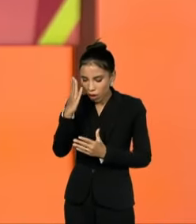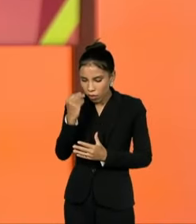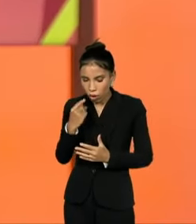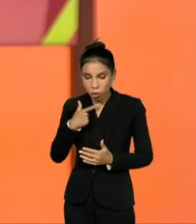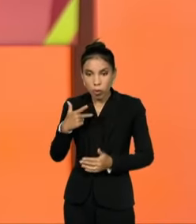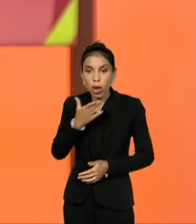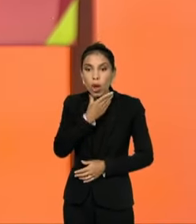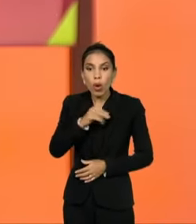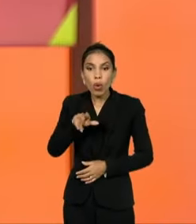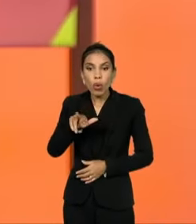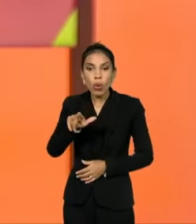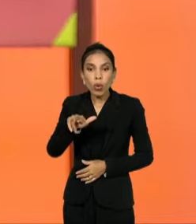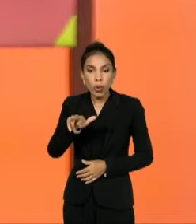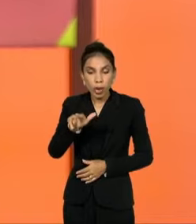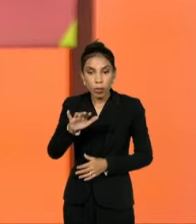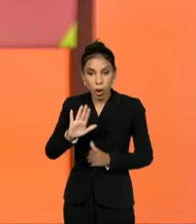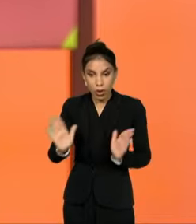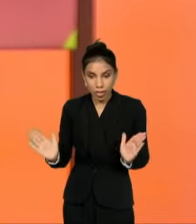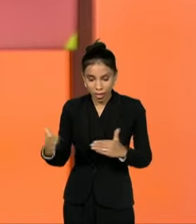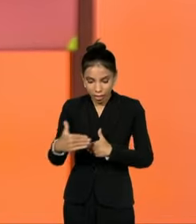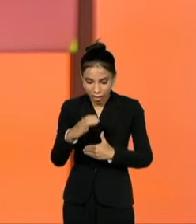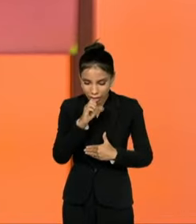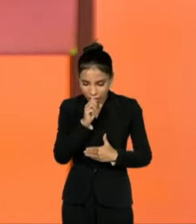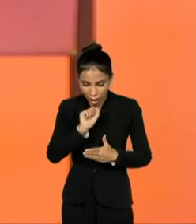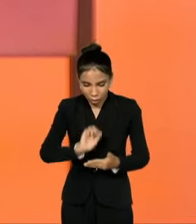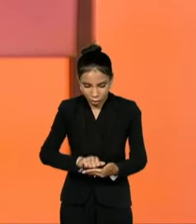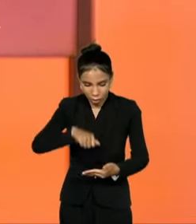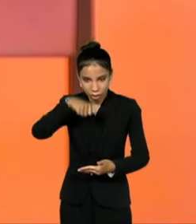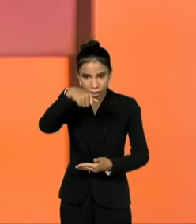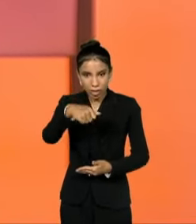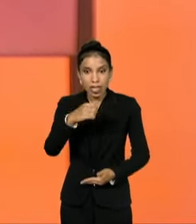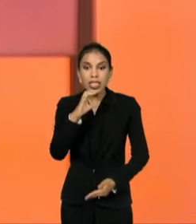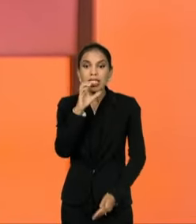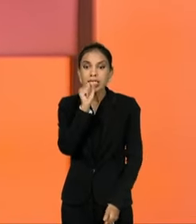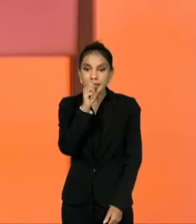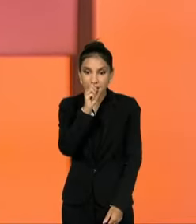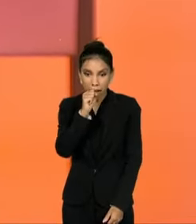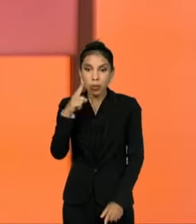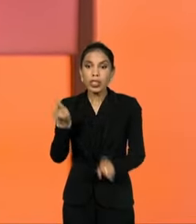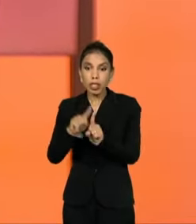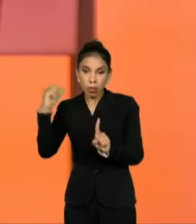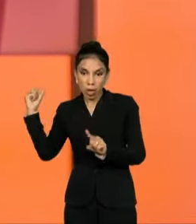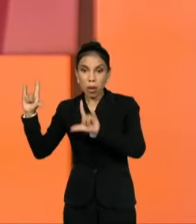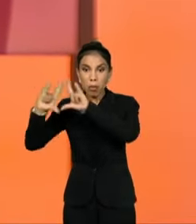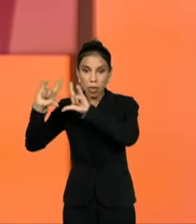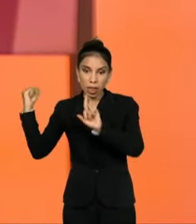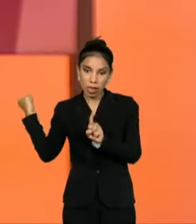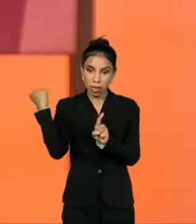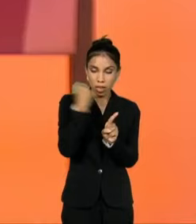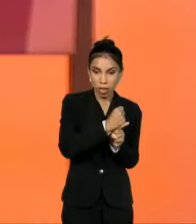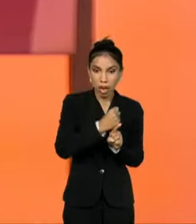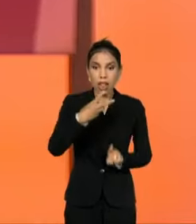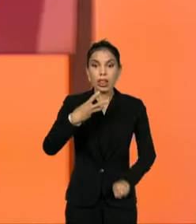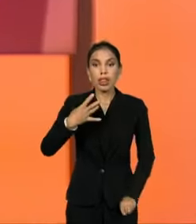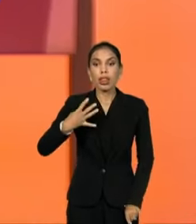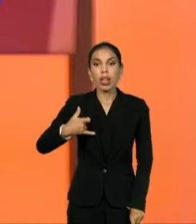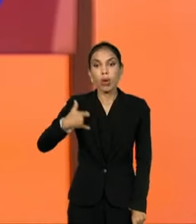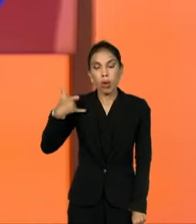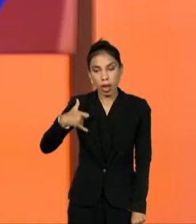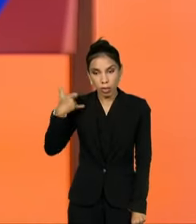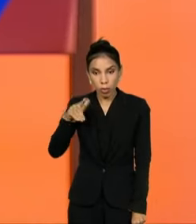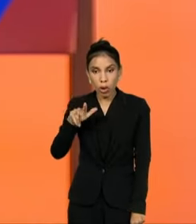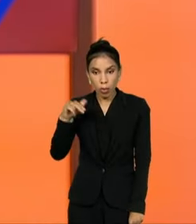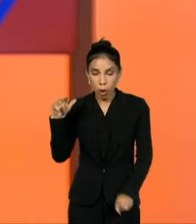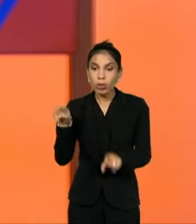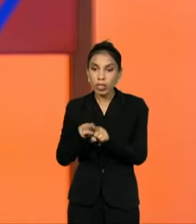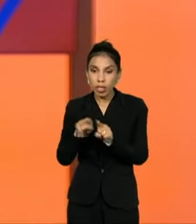irmão, que eu abri no sábado. Que né? Também... O meu irmão Renato, que foi assassinado pelas milícias, ele tinha 34 anos, e